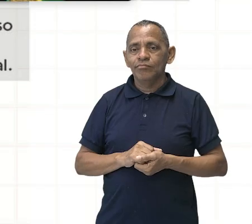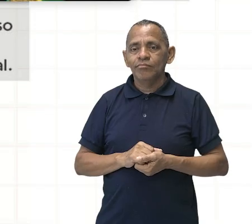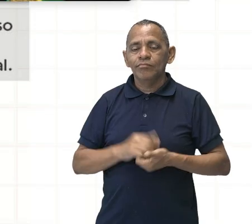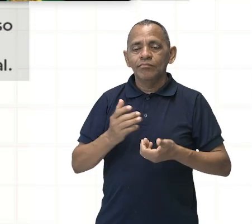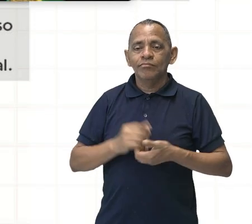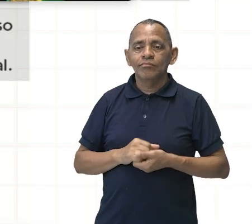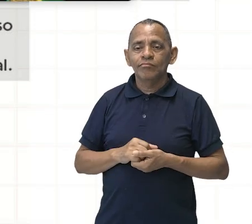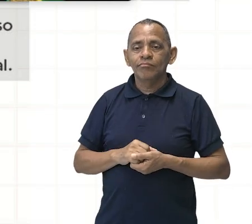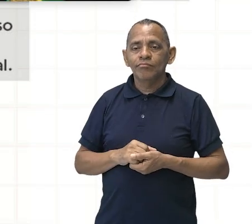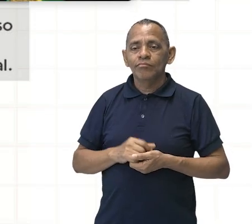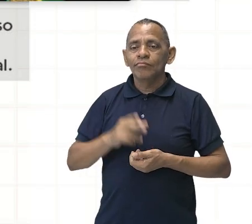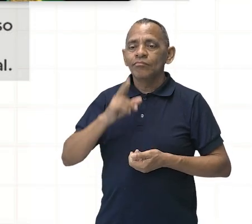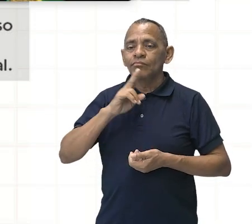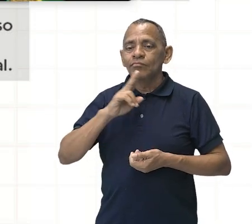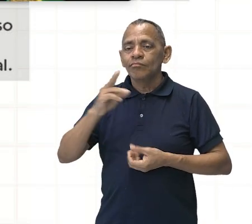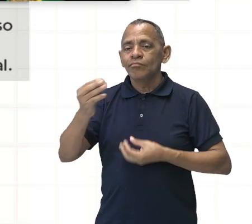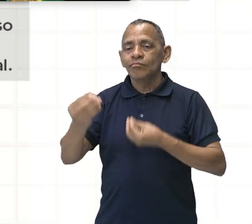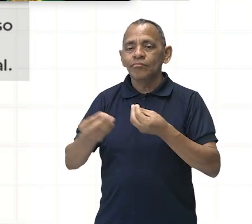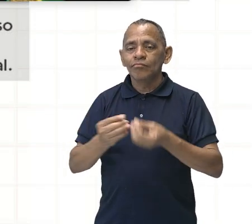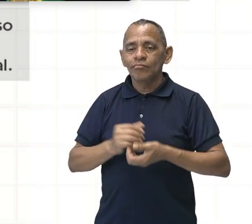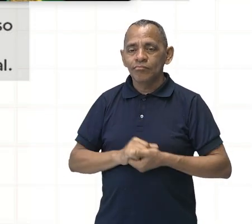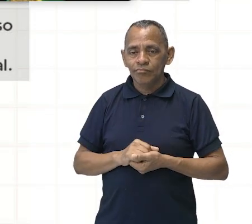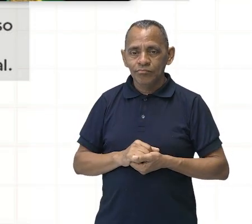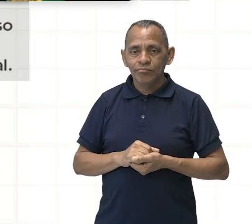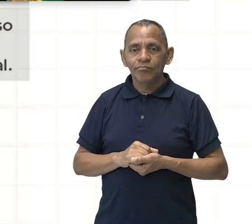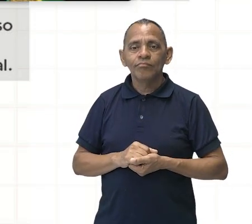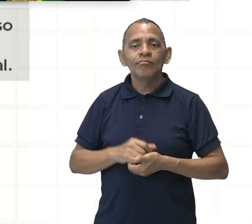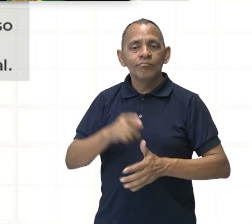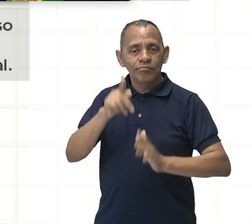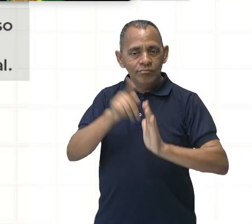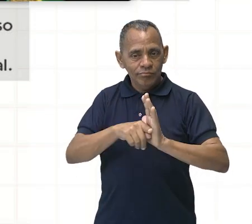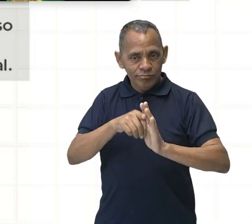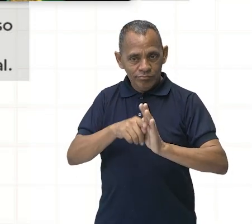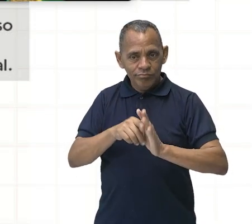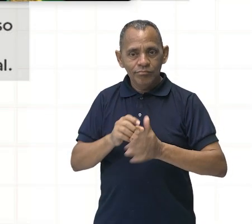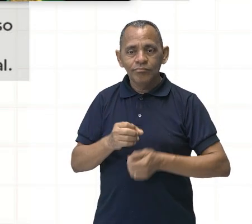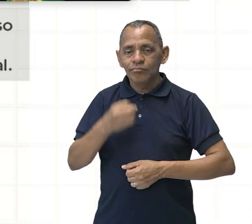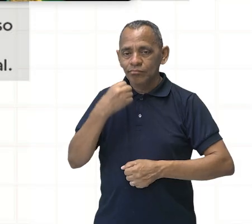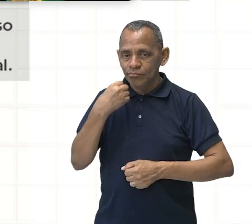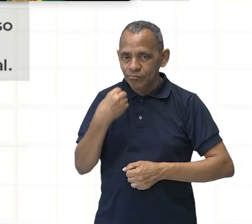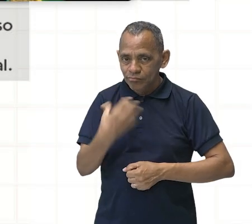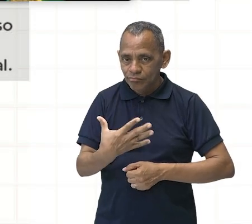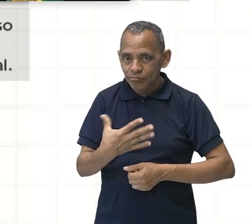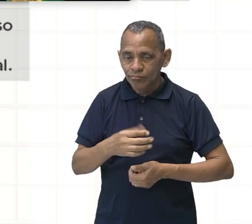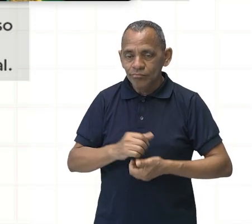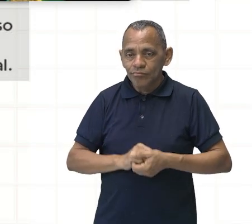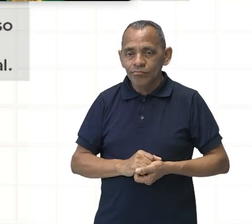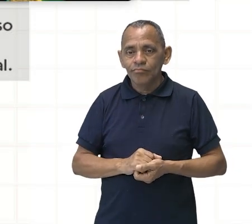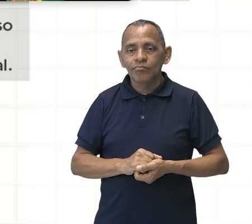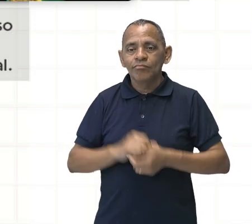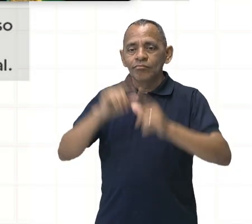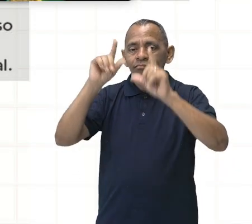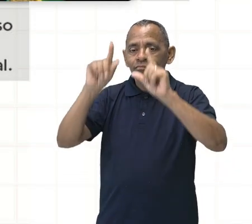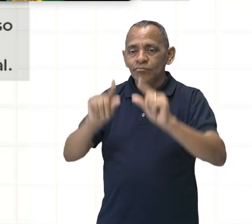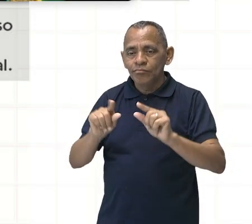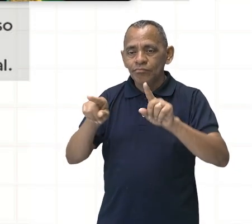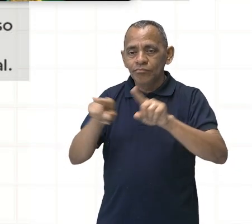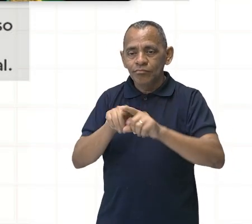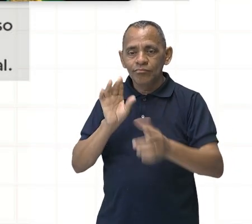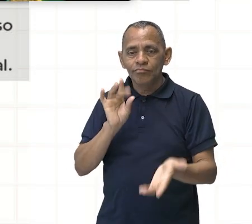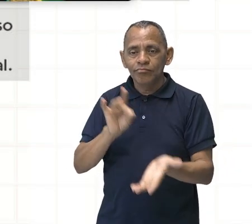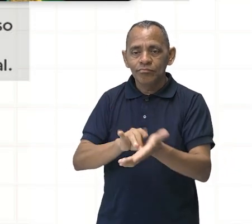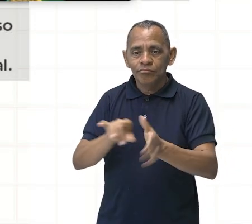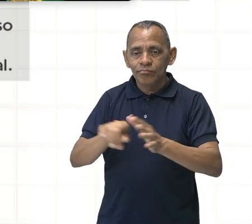serão os resultados? O plano foi altamente bem sucedido, reduzindo drasticamente